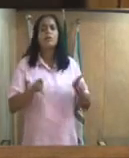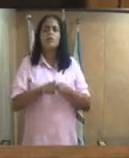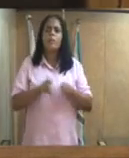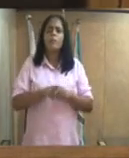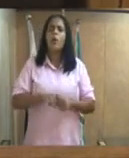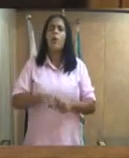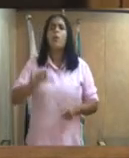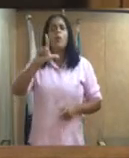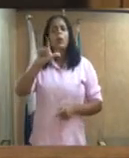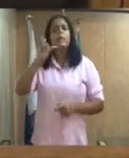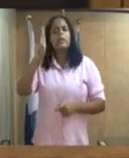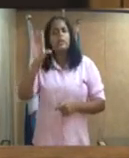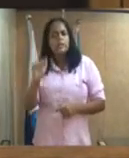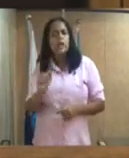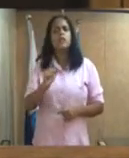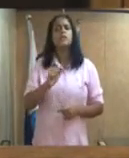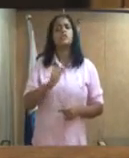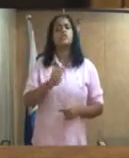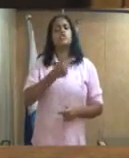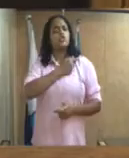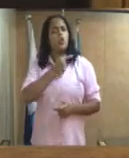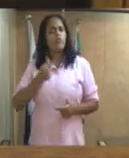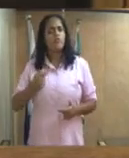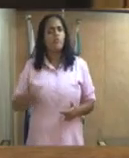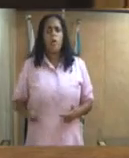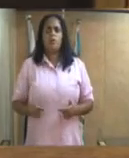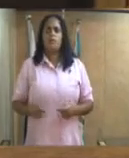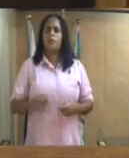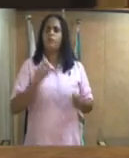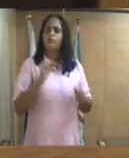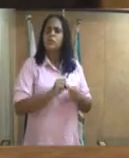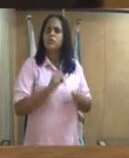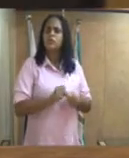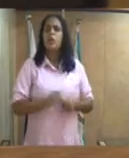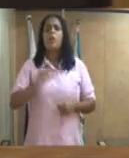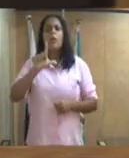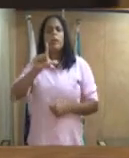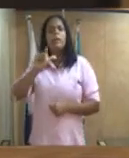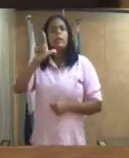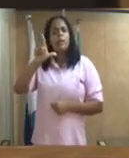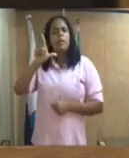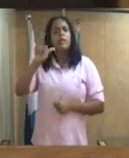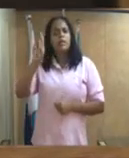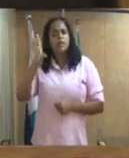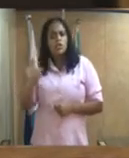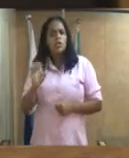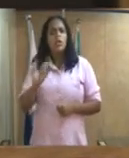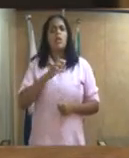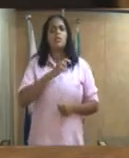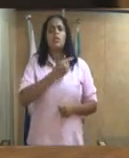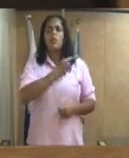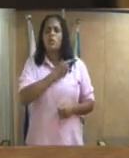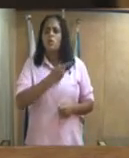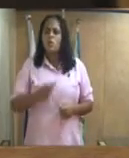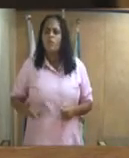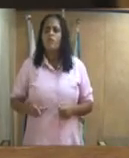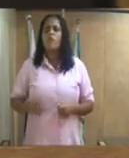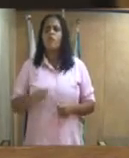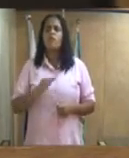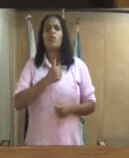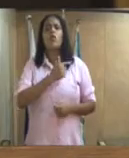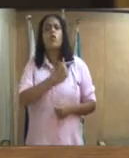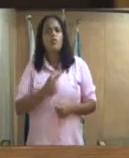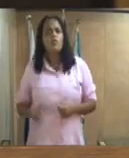governo, está na função dele, de líder de governo, tem que defender o governo,